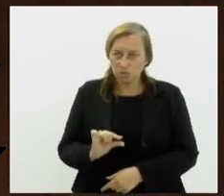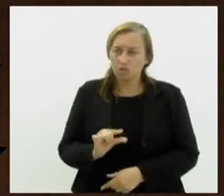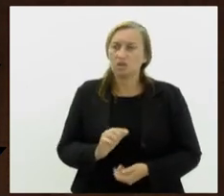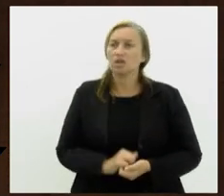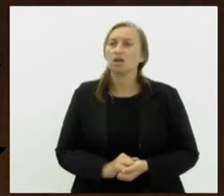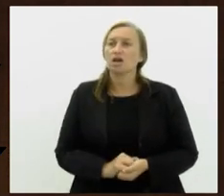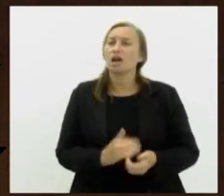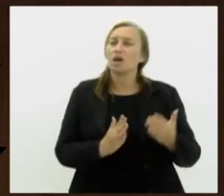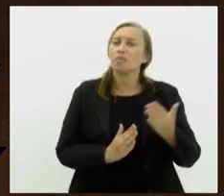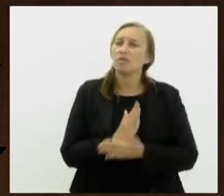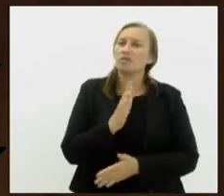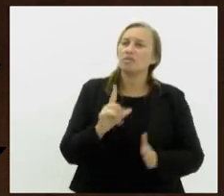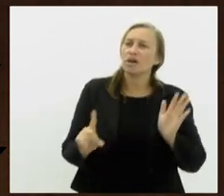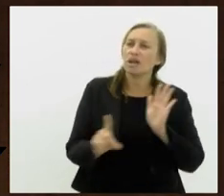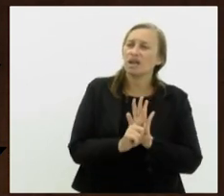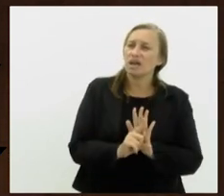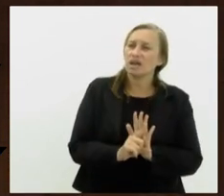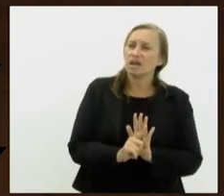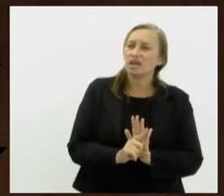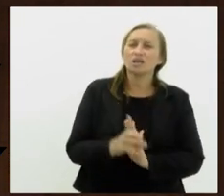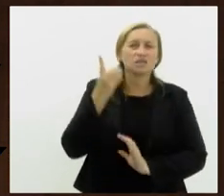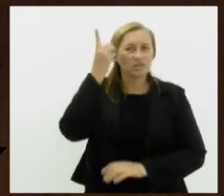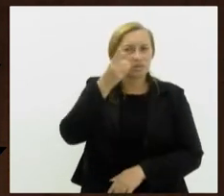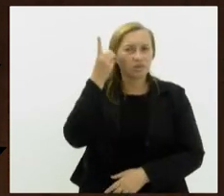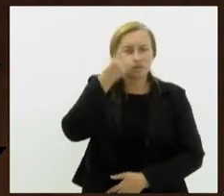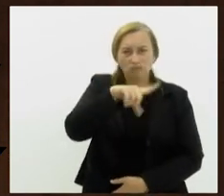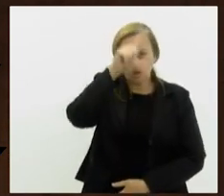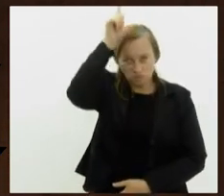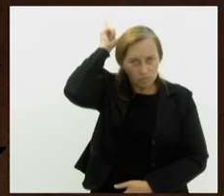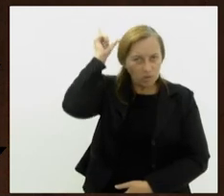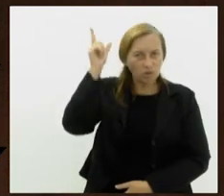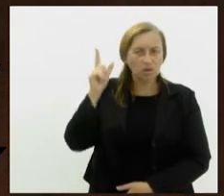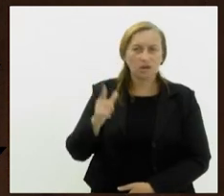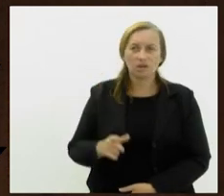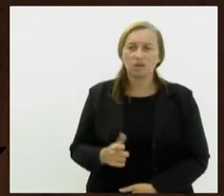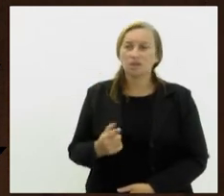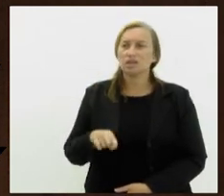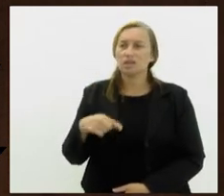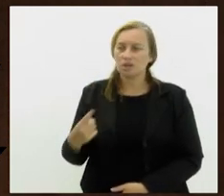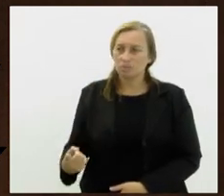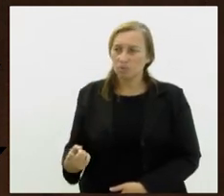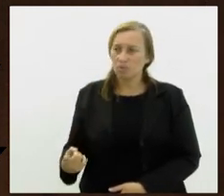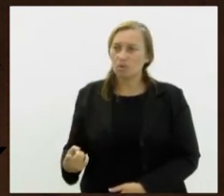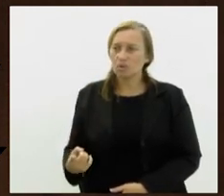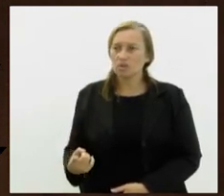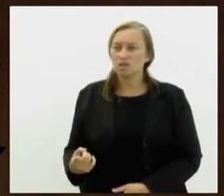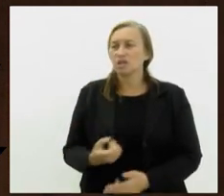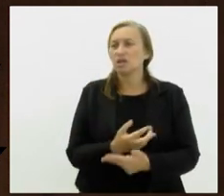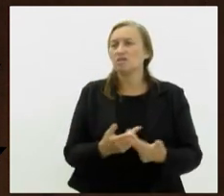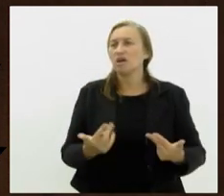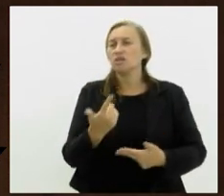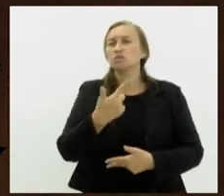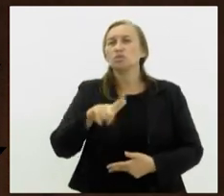lei, minha autoria com o deputado Luiz Paulo, né, depois com coautoria para várias